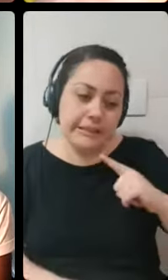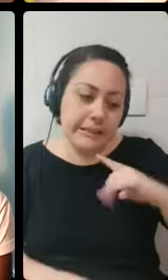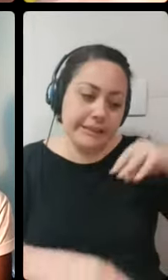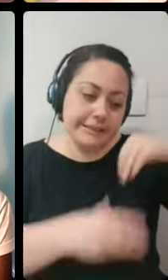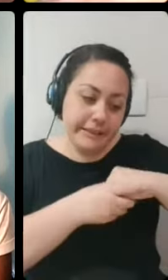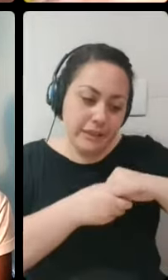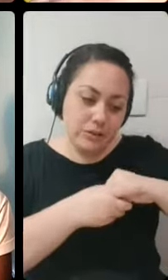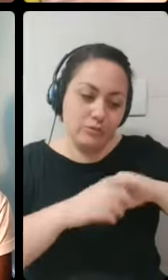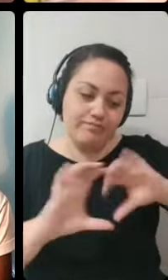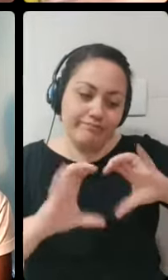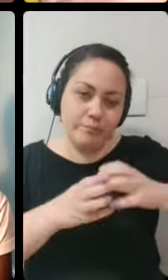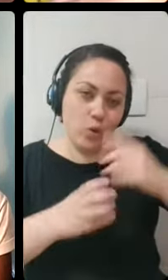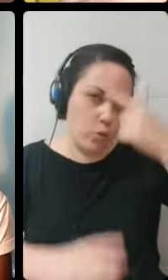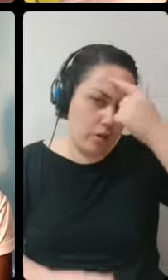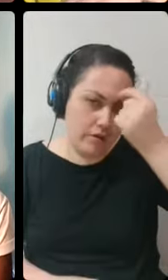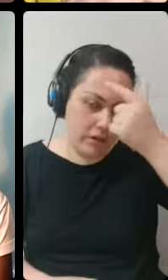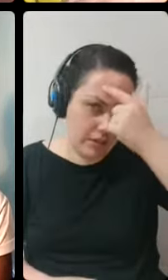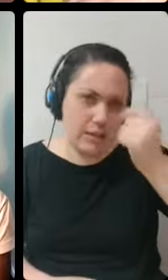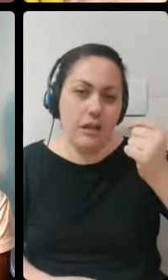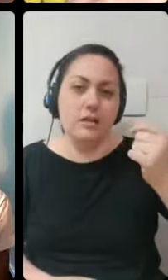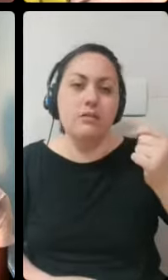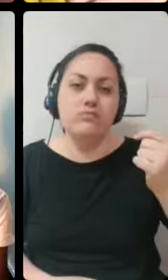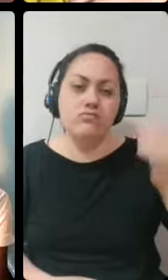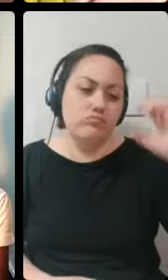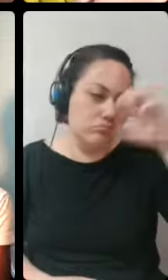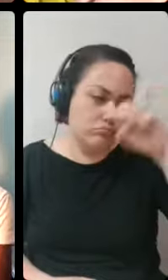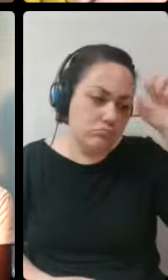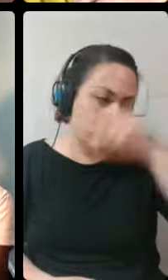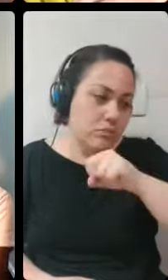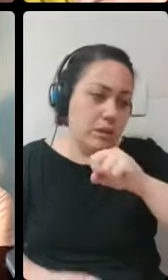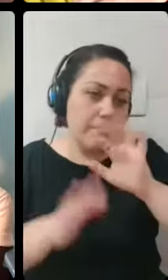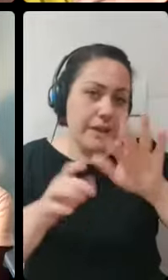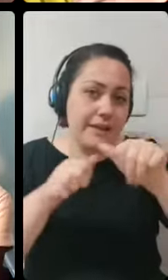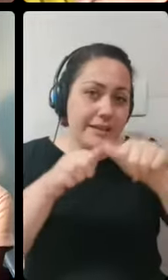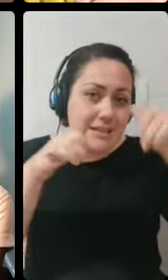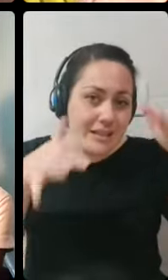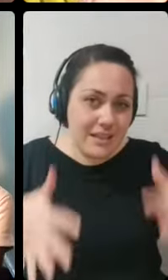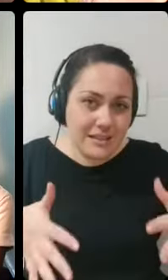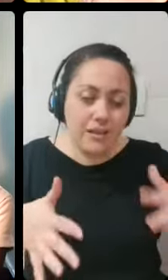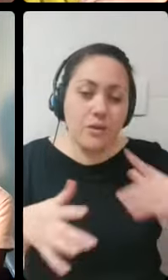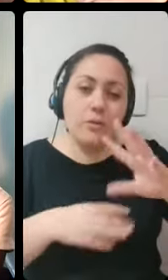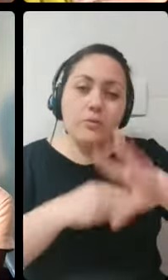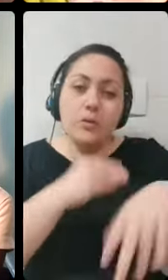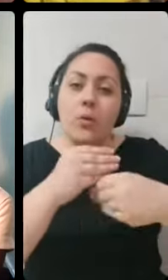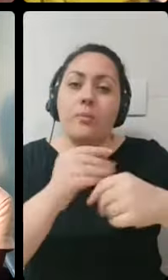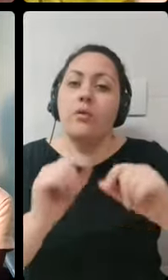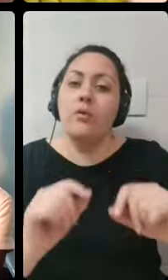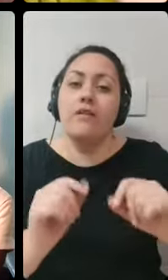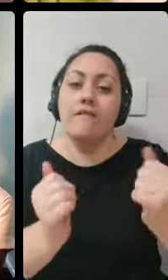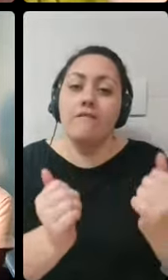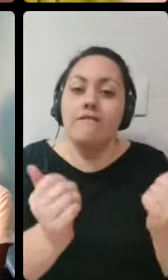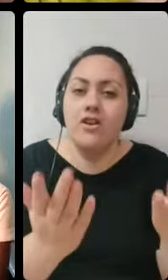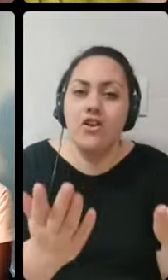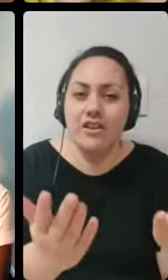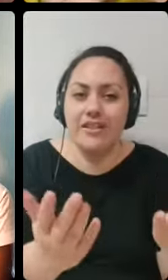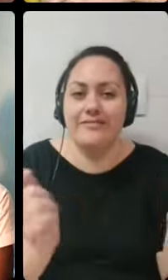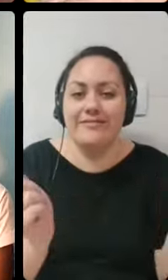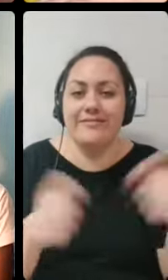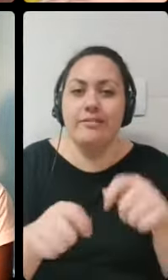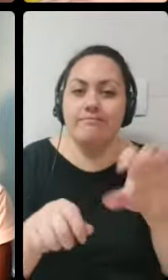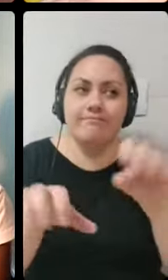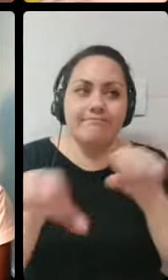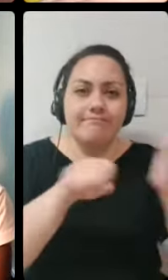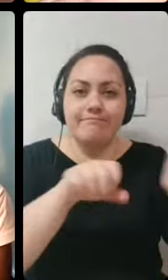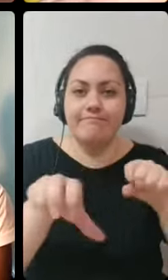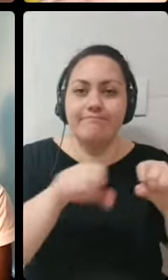né? Poder formar além dos muros da universidade, né? Então, isso eu acho que é bem importante.